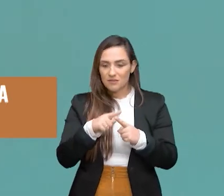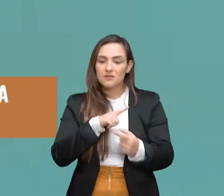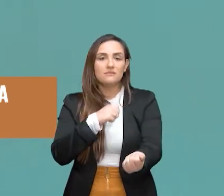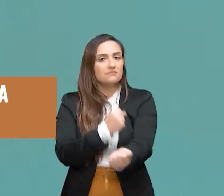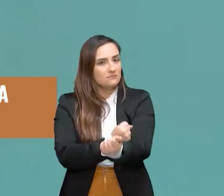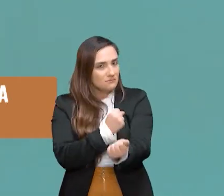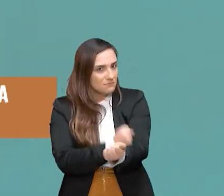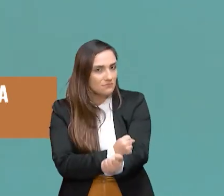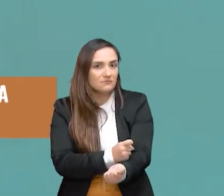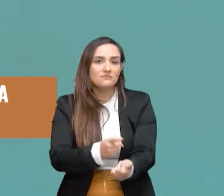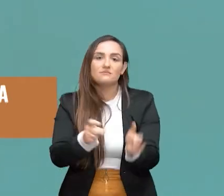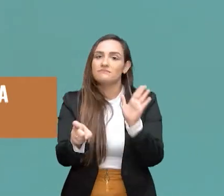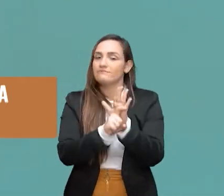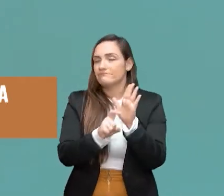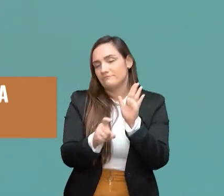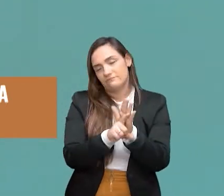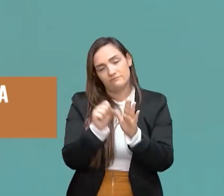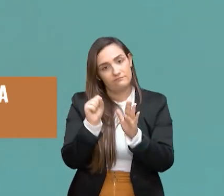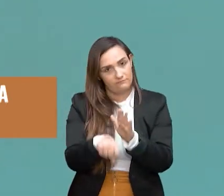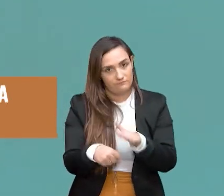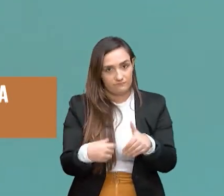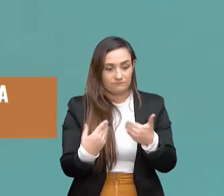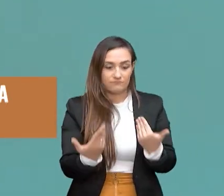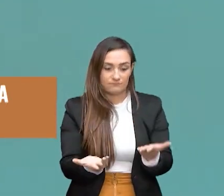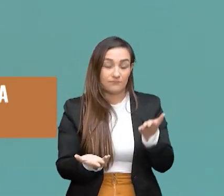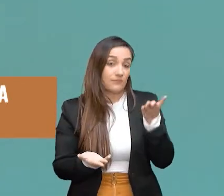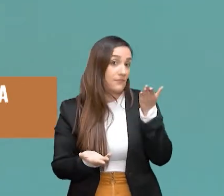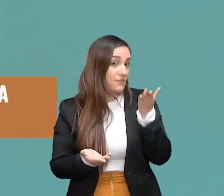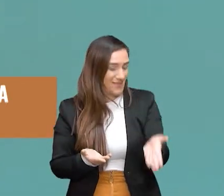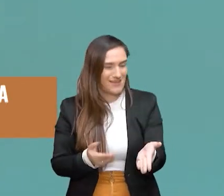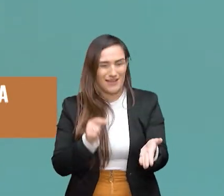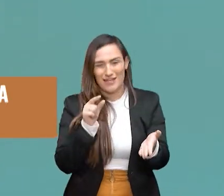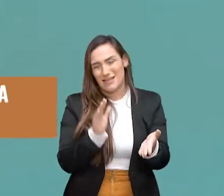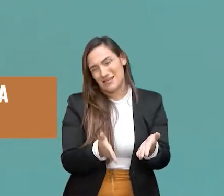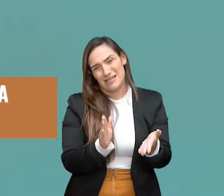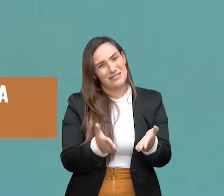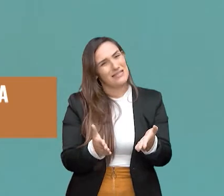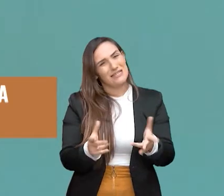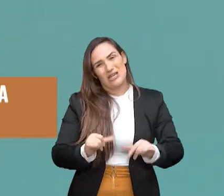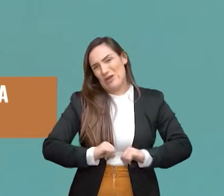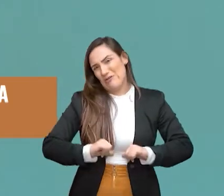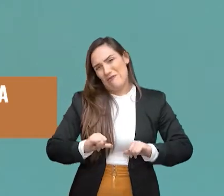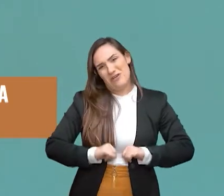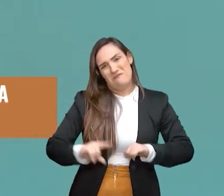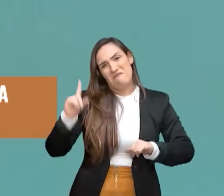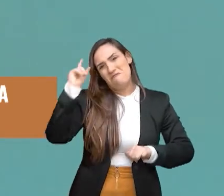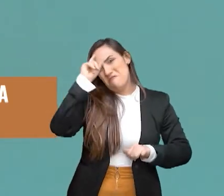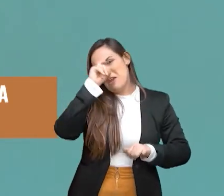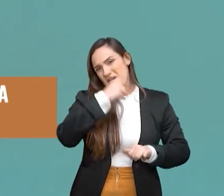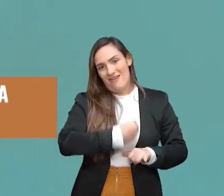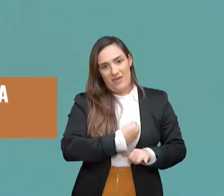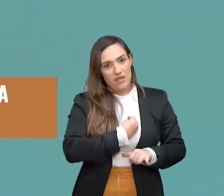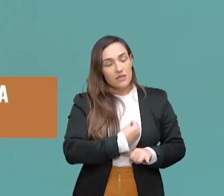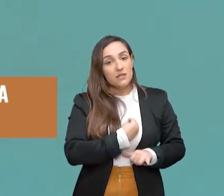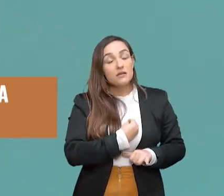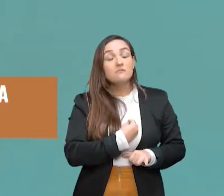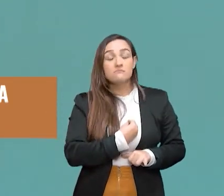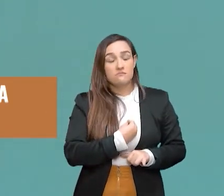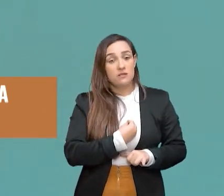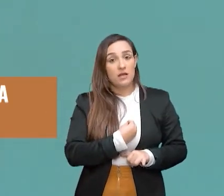de vício, de álcool e drogas, aquela situação. Então, a pessoa ela já está numa situação muito